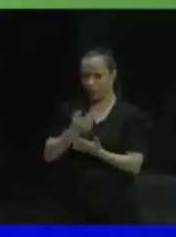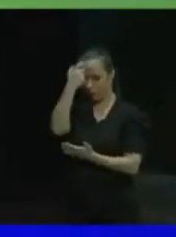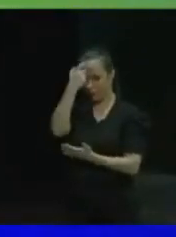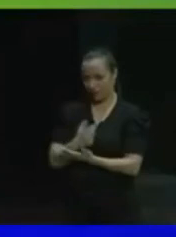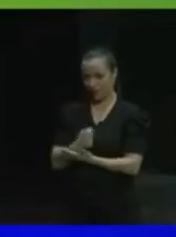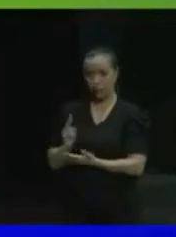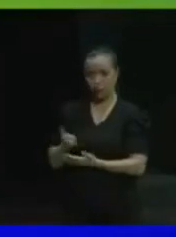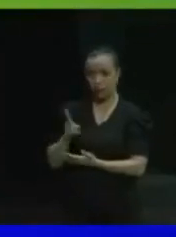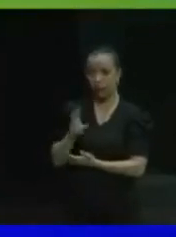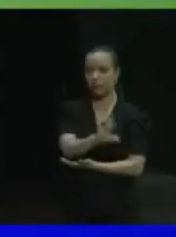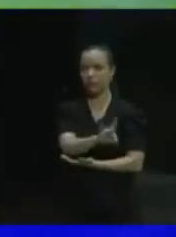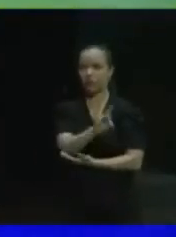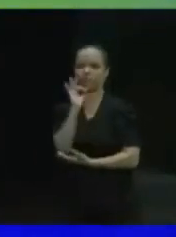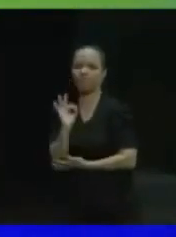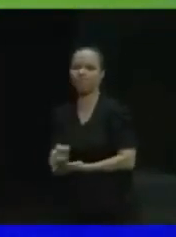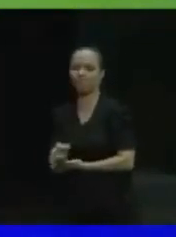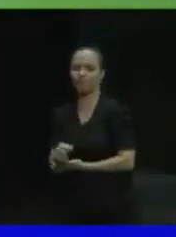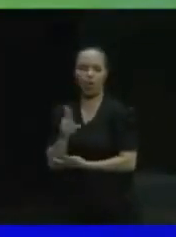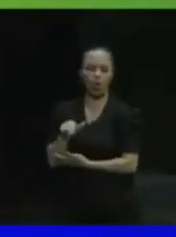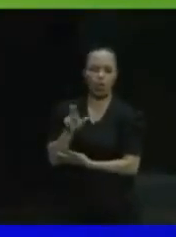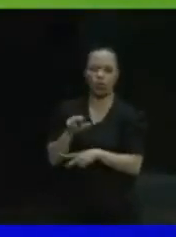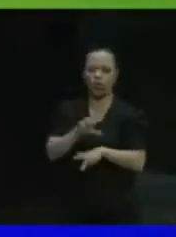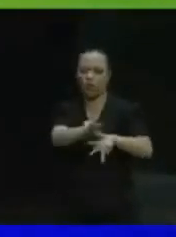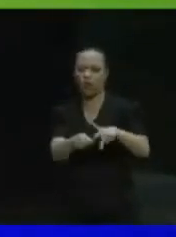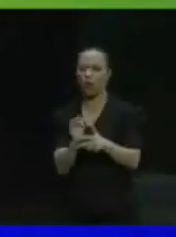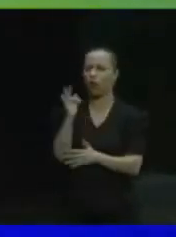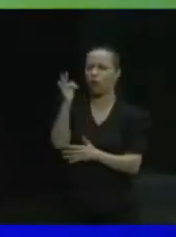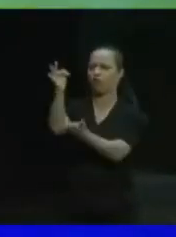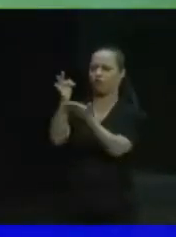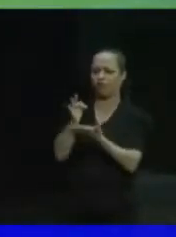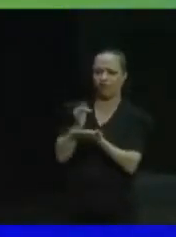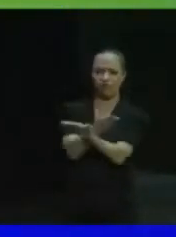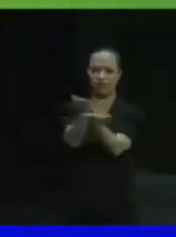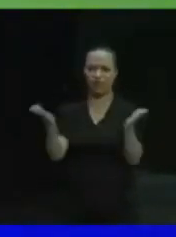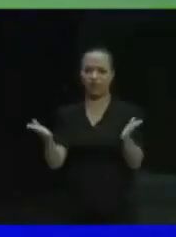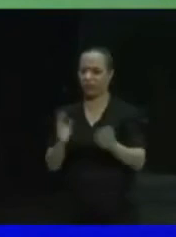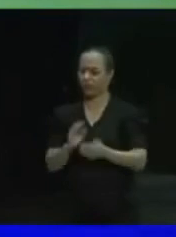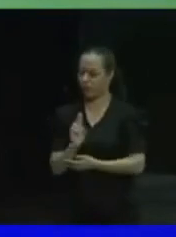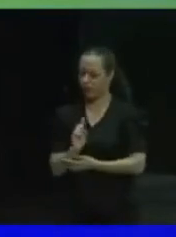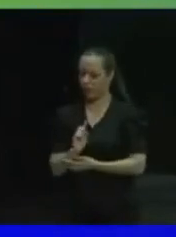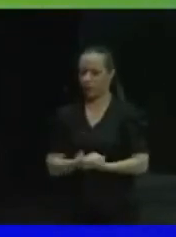fazer a coisa certa. Ninguém irá roubar o futuro do povo brasileiro.